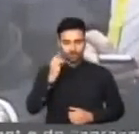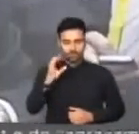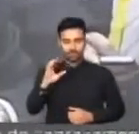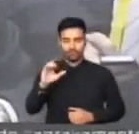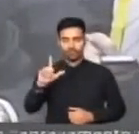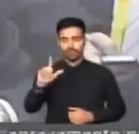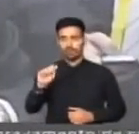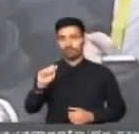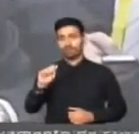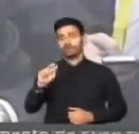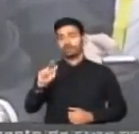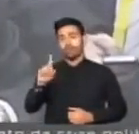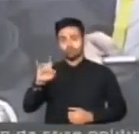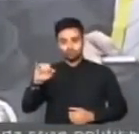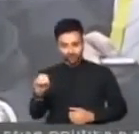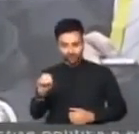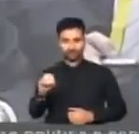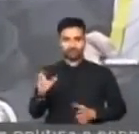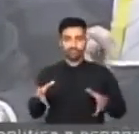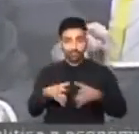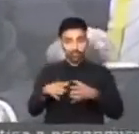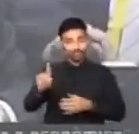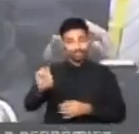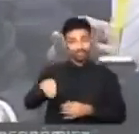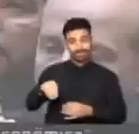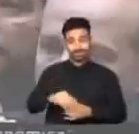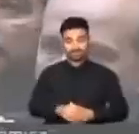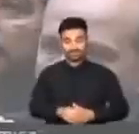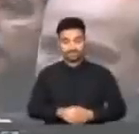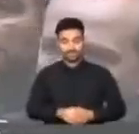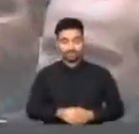Cláudio Cajado, do Democratas.